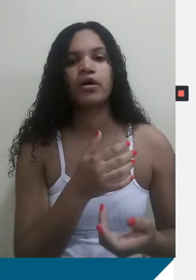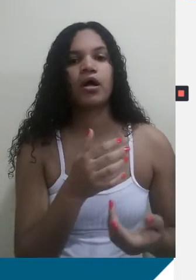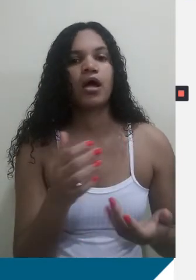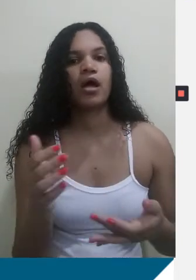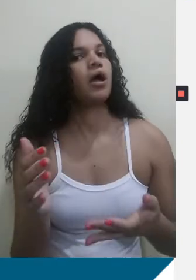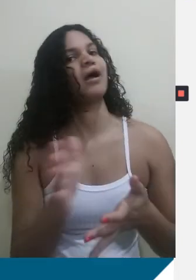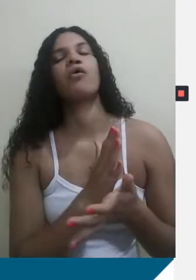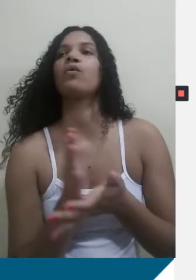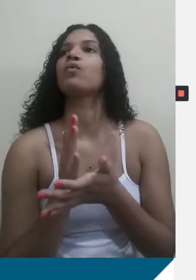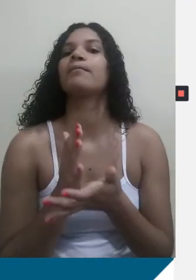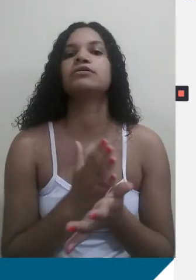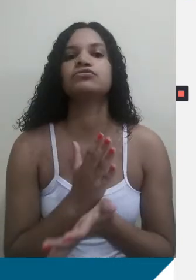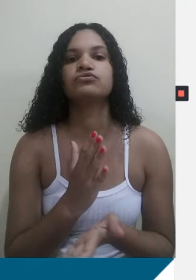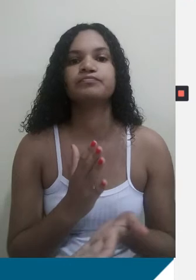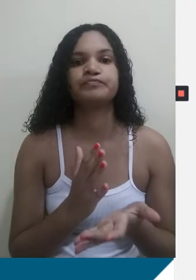que?